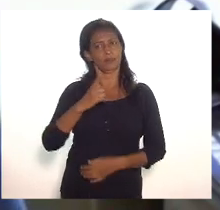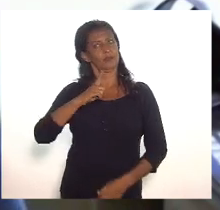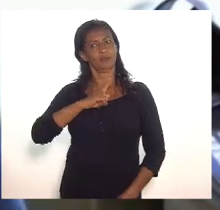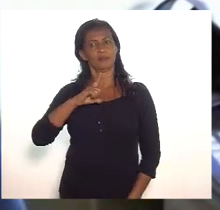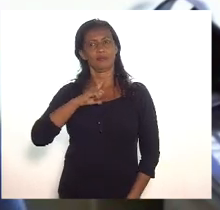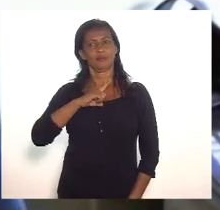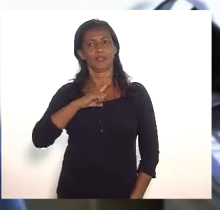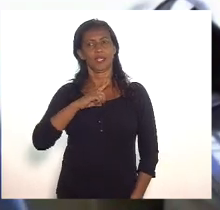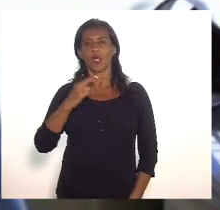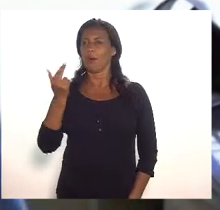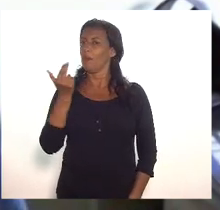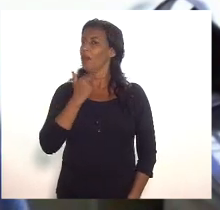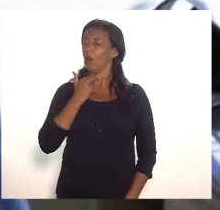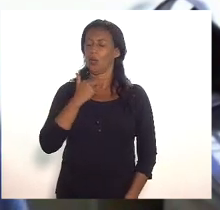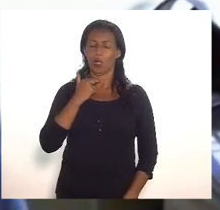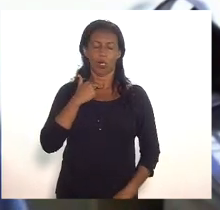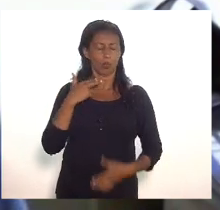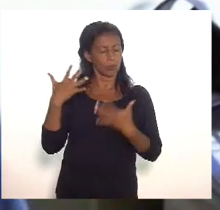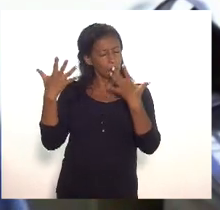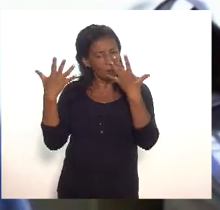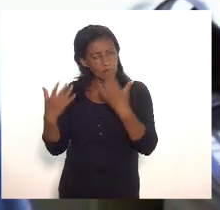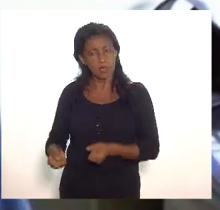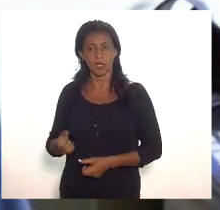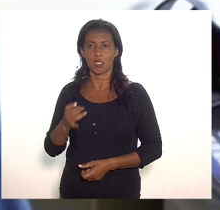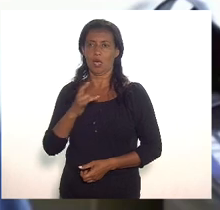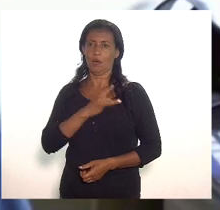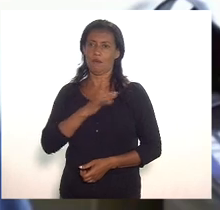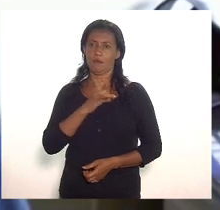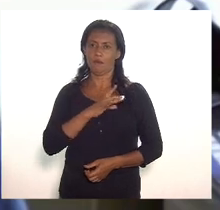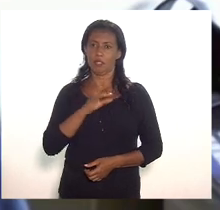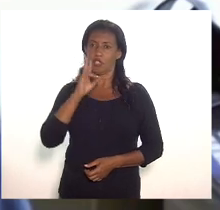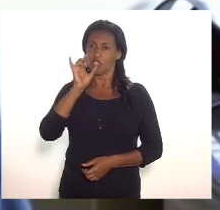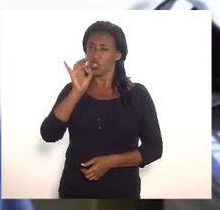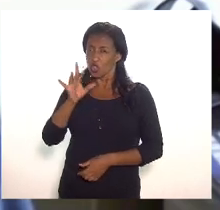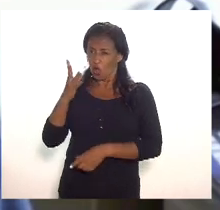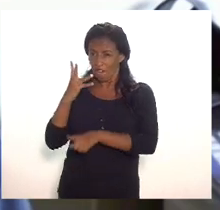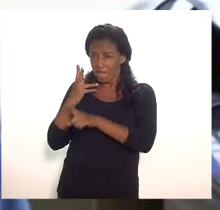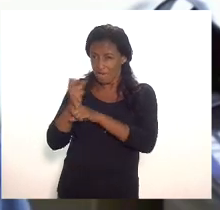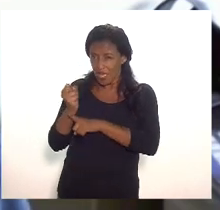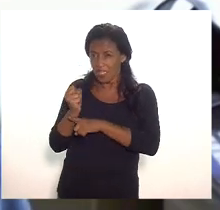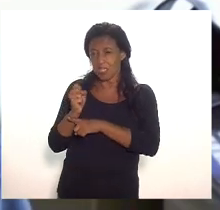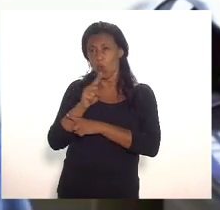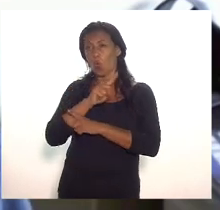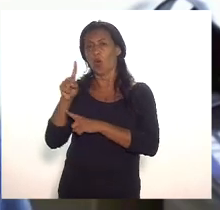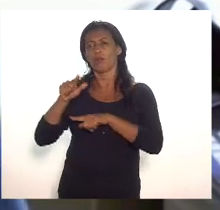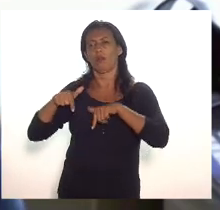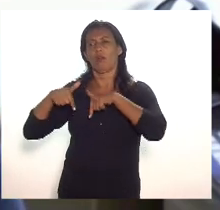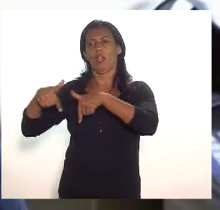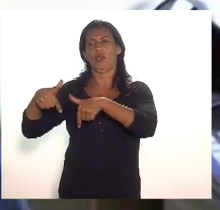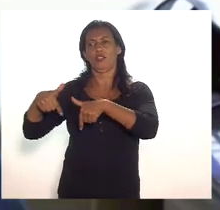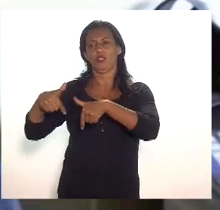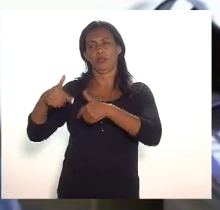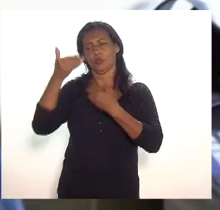não podemos nos render a ele. A gente só vence o medo quando um enfrenta. Muito obrigado, senhora presidente.